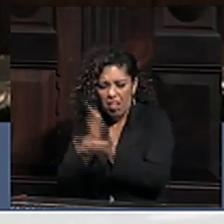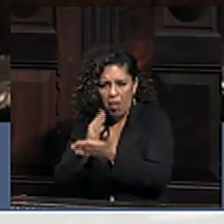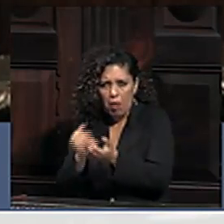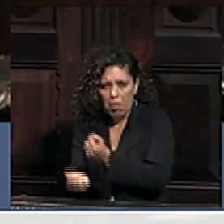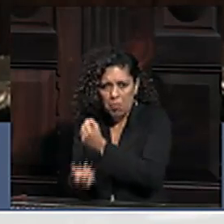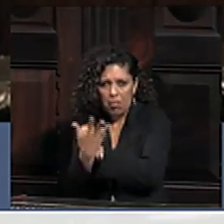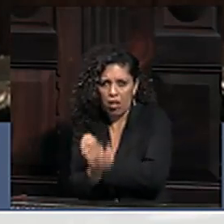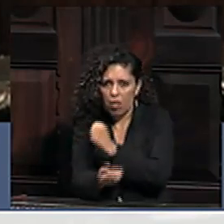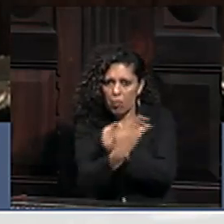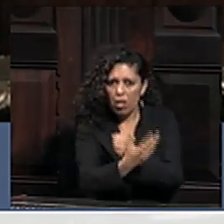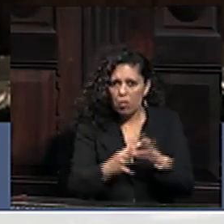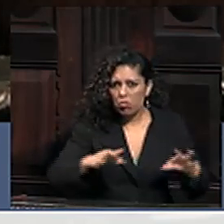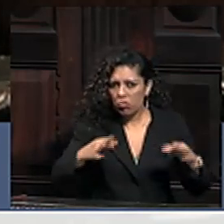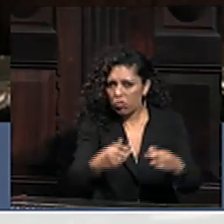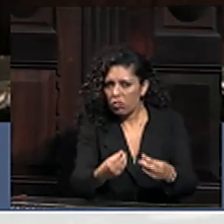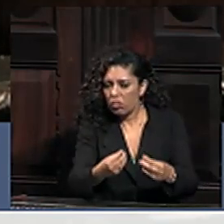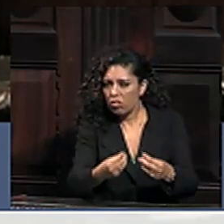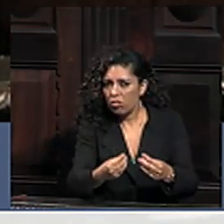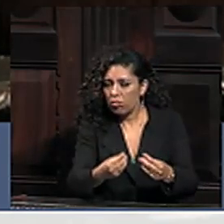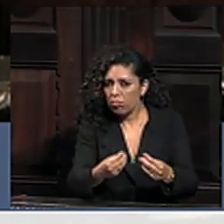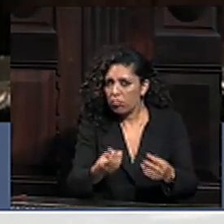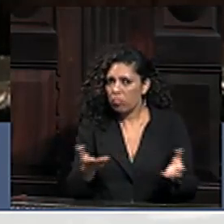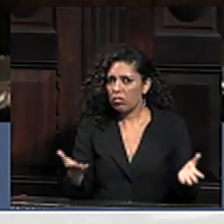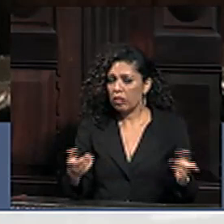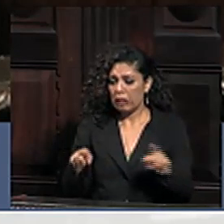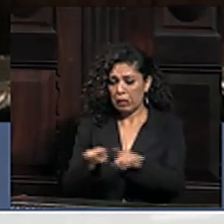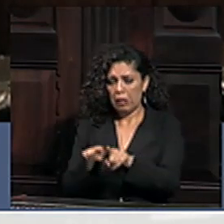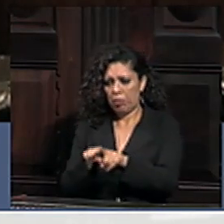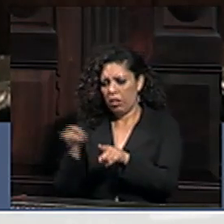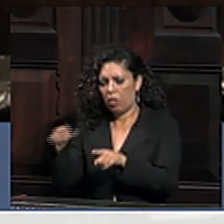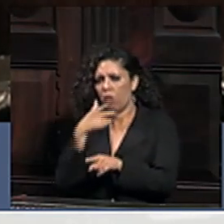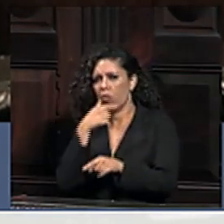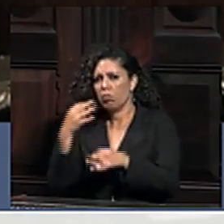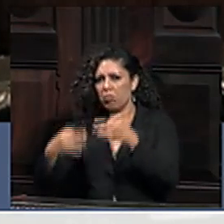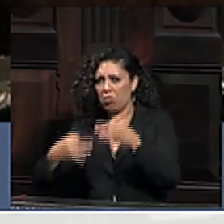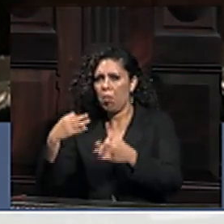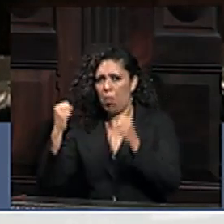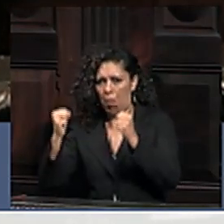lei e passar por cima da Constituição.